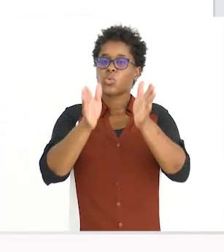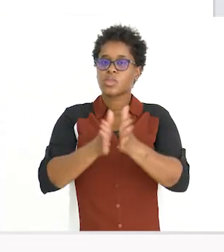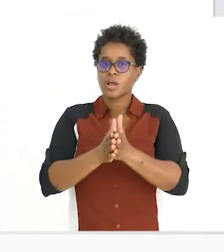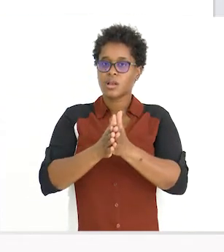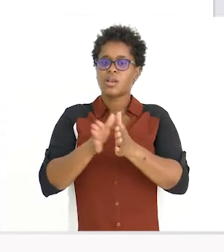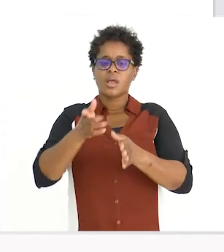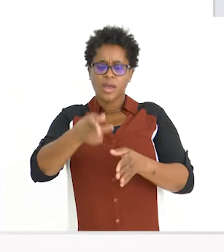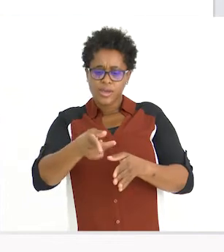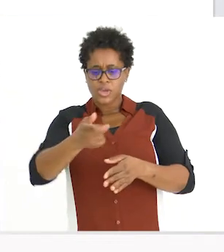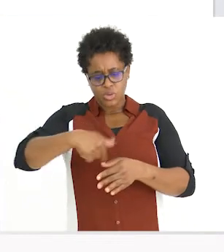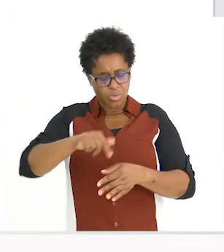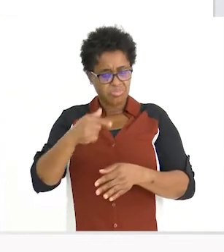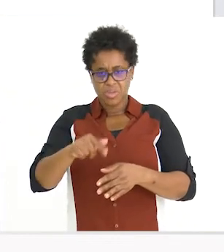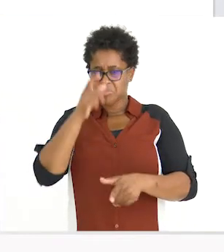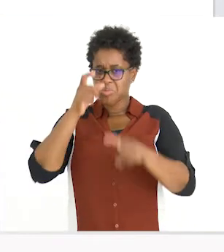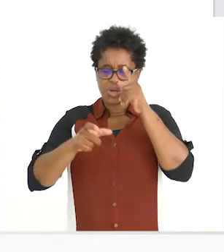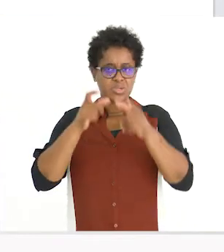Aqui nós não temos a população